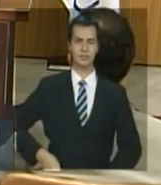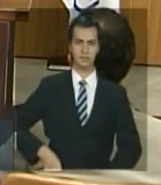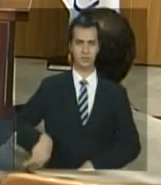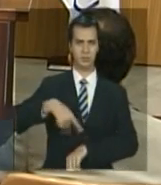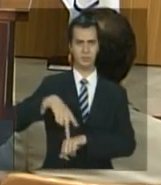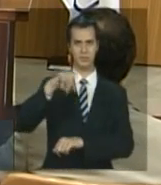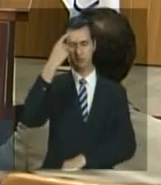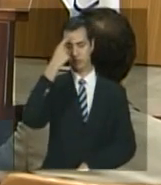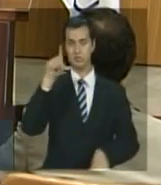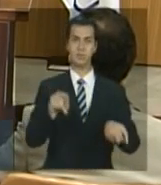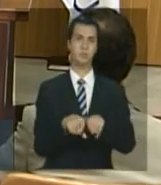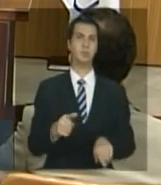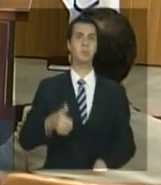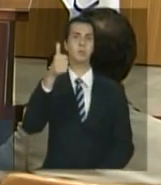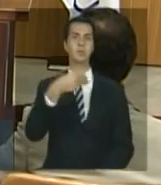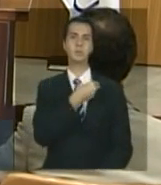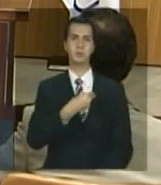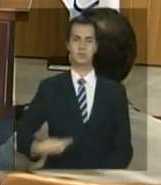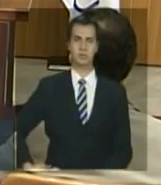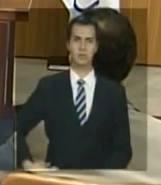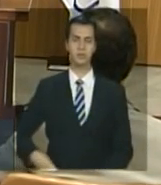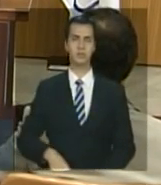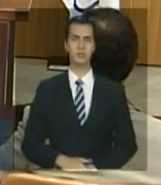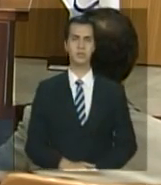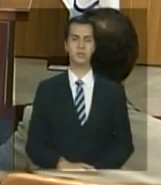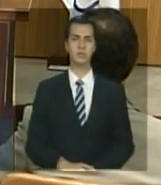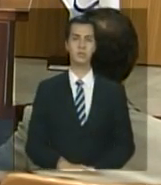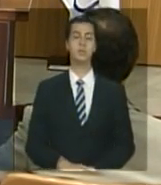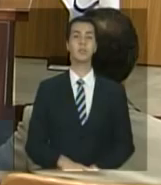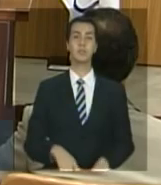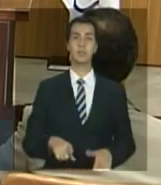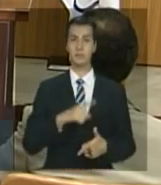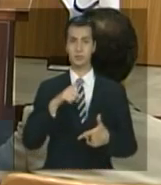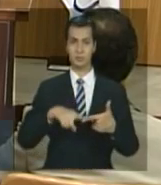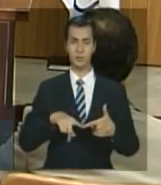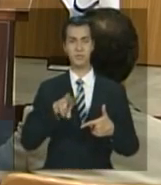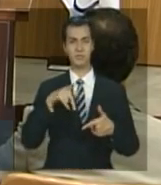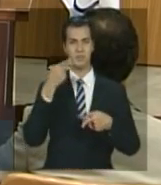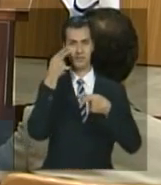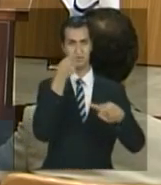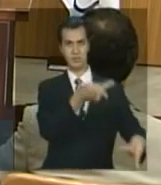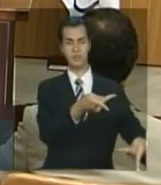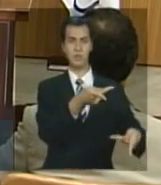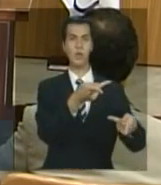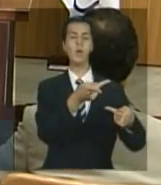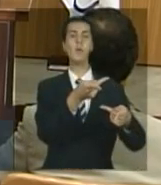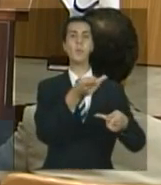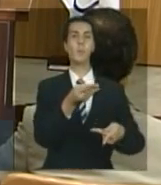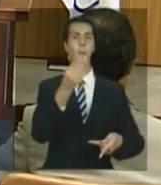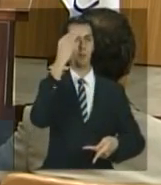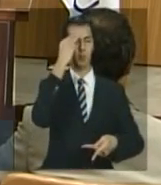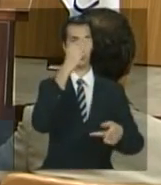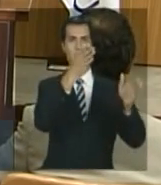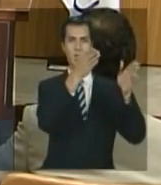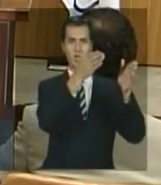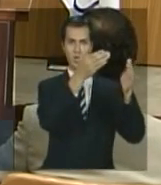e pelo primeiro-ministro, depois visitará o memorial do Mahatma Gandhi,